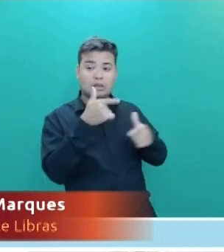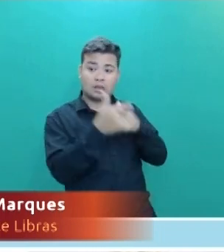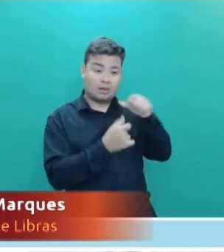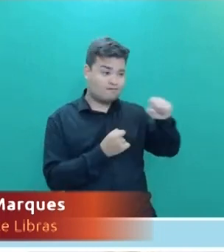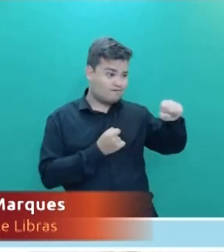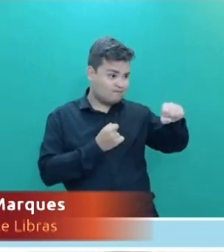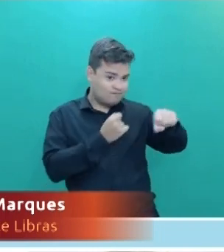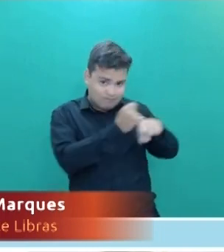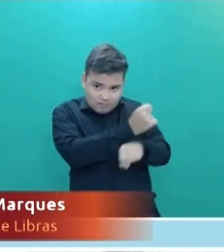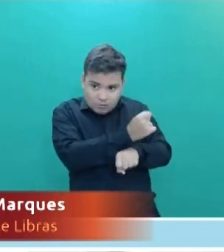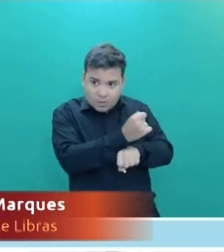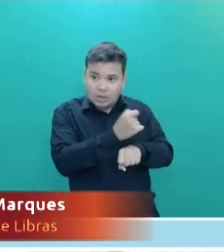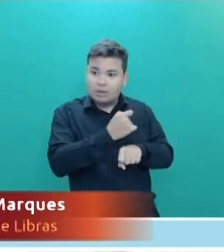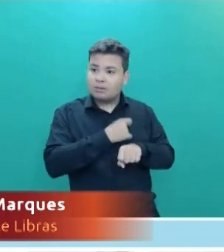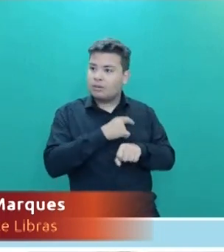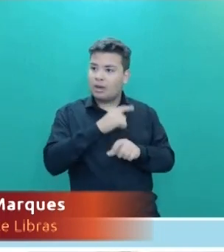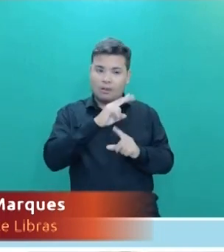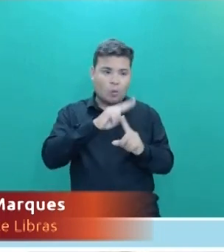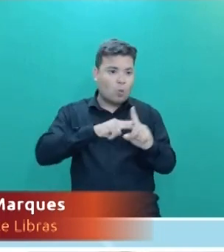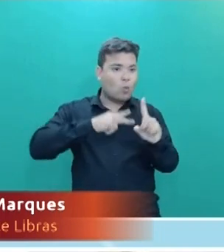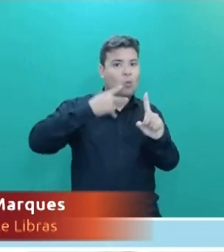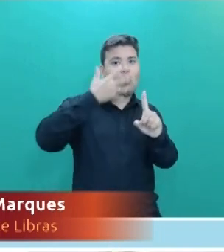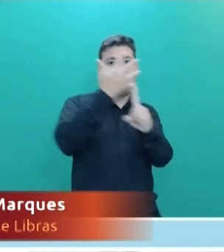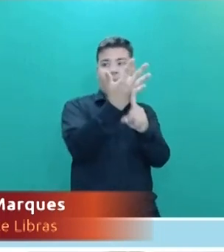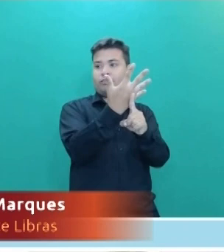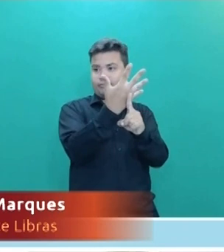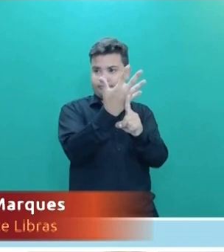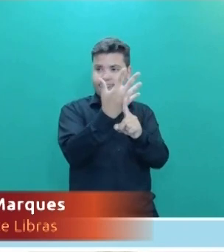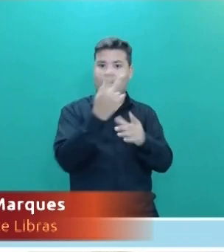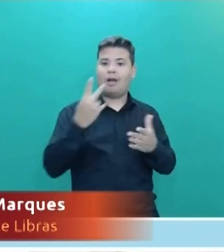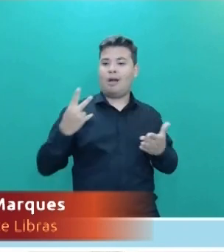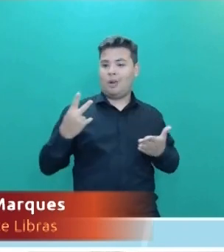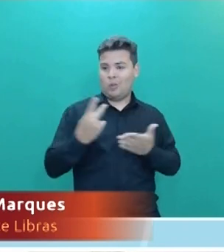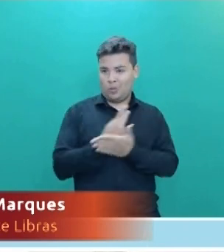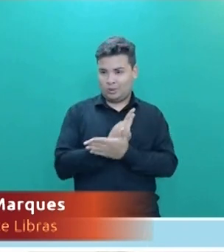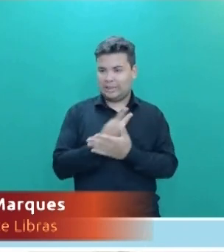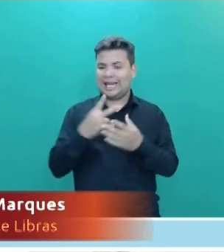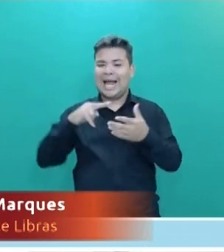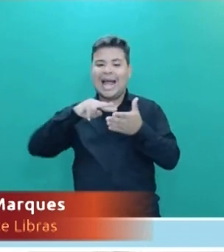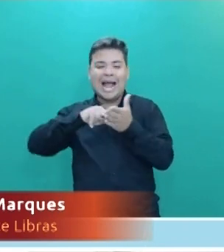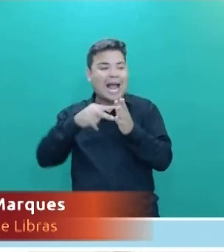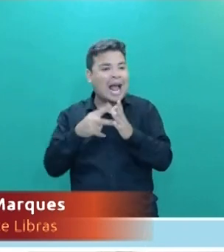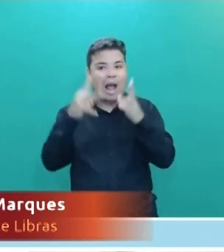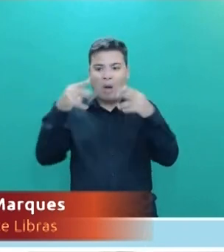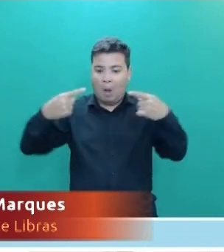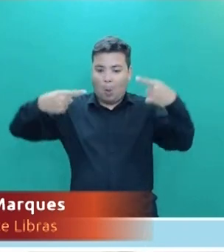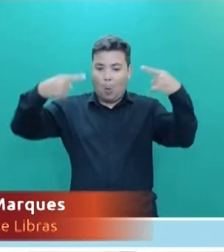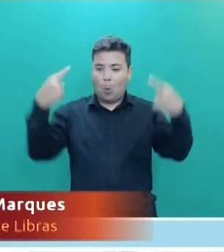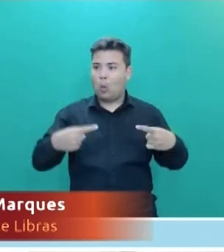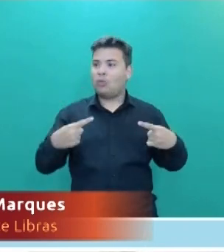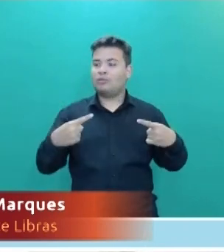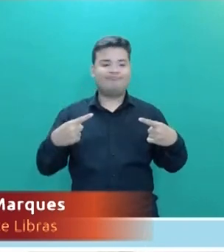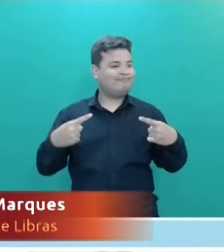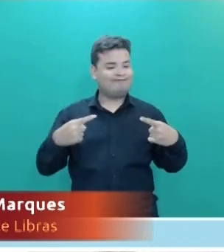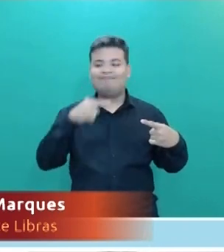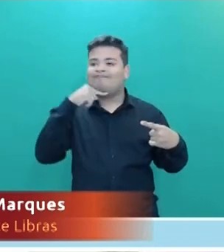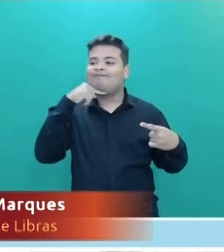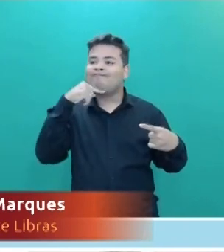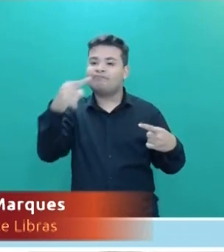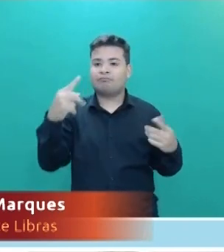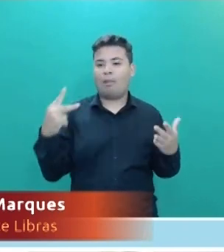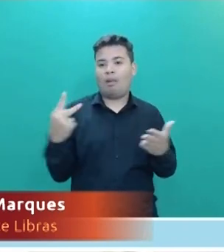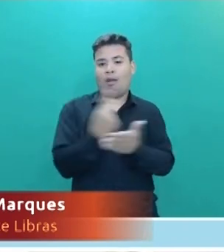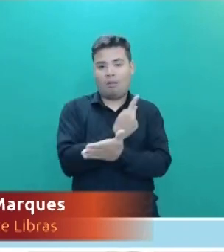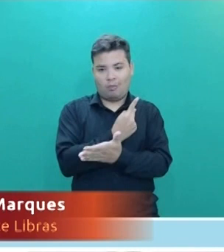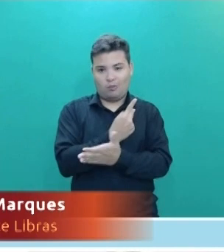de 5x. Então, isso é uma concorrência desleal. E a outra coisa, eu gostaria até de